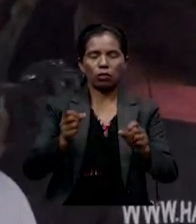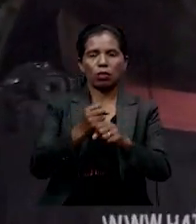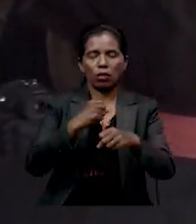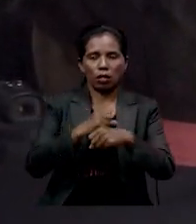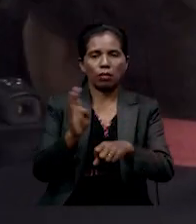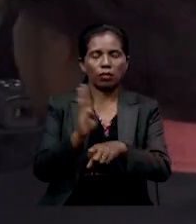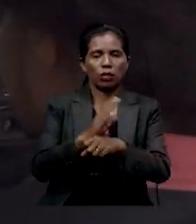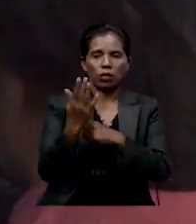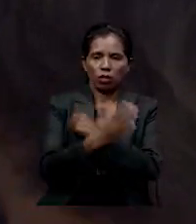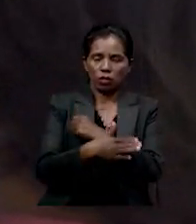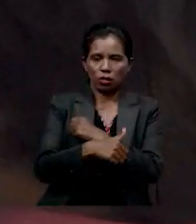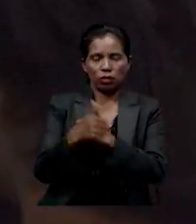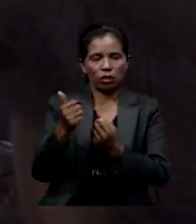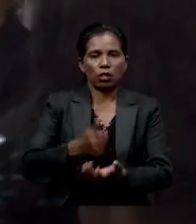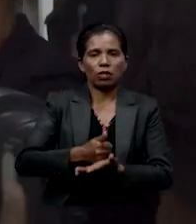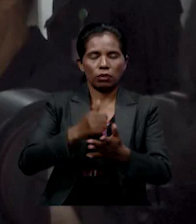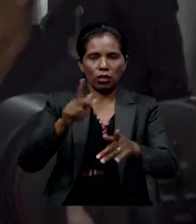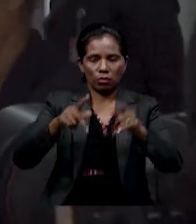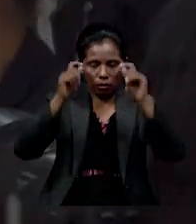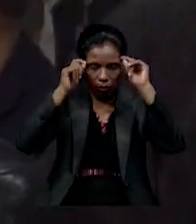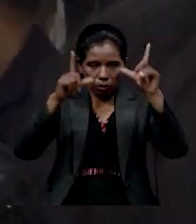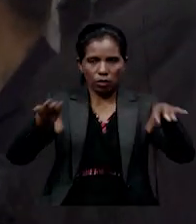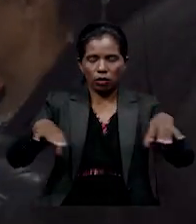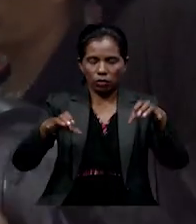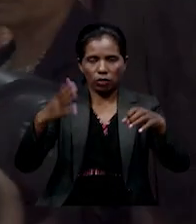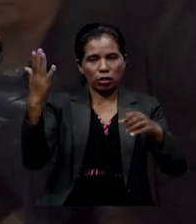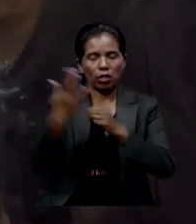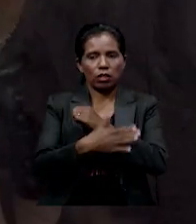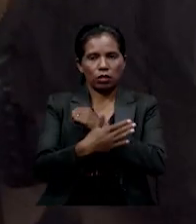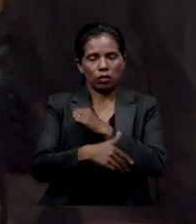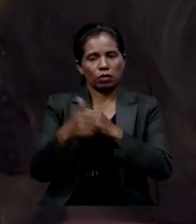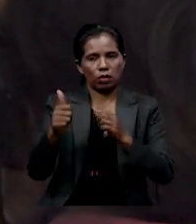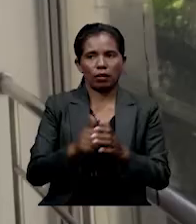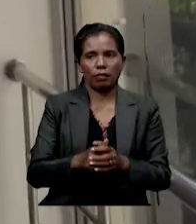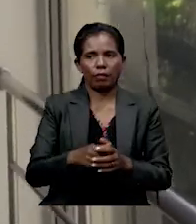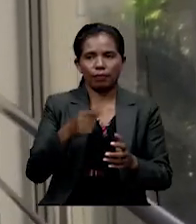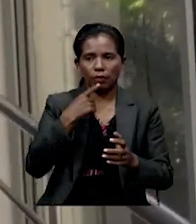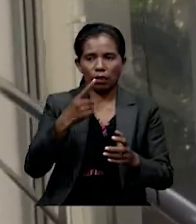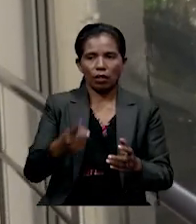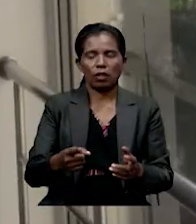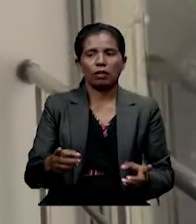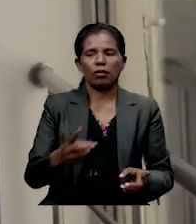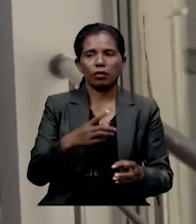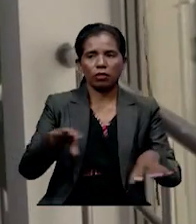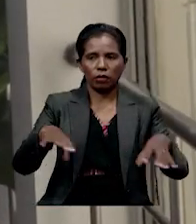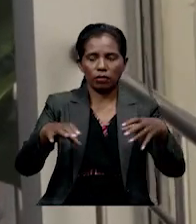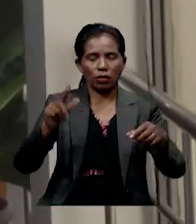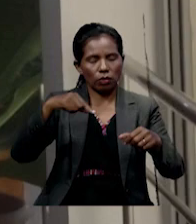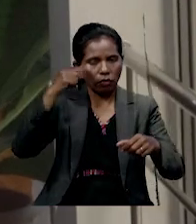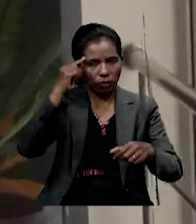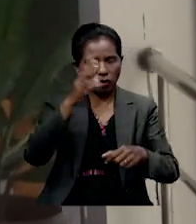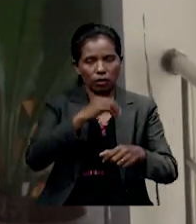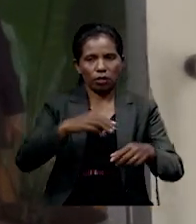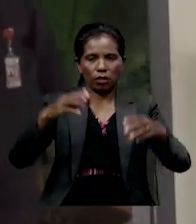nação selu ho de facilita Timorong sira ba servisu iha railiur. Tarumbatan Ruak hato questão ne hafuin atualiza servisu governo nian